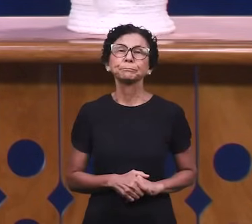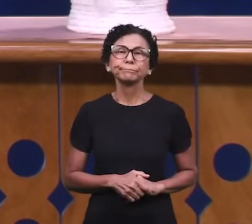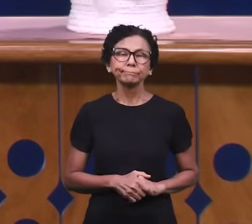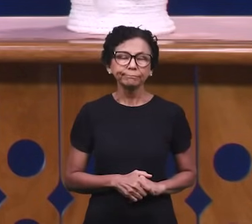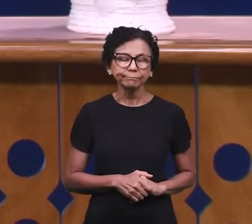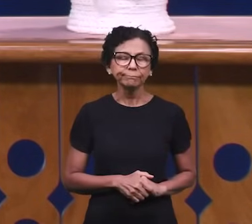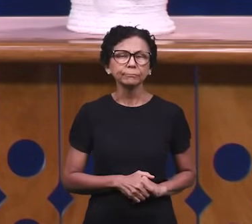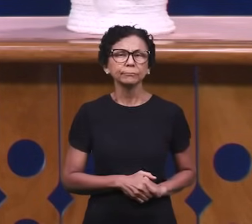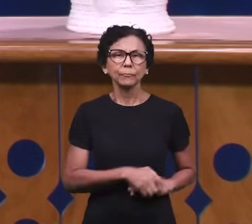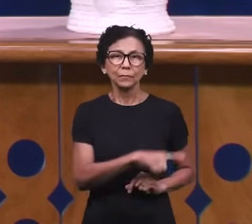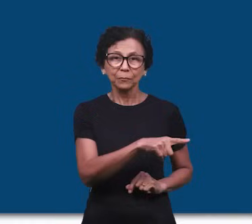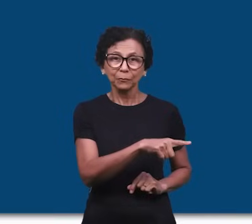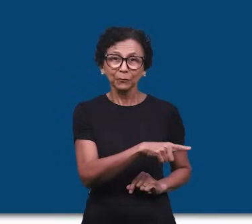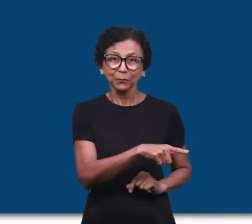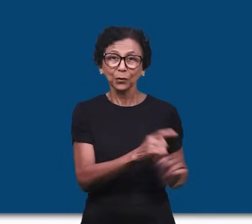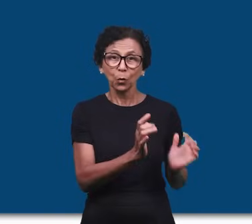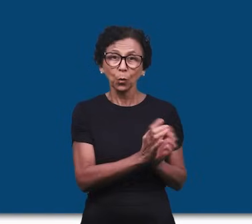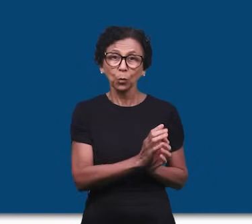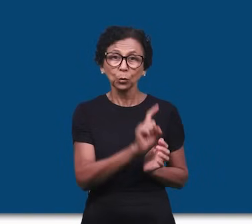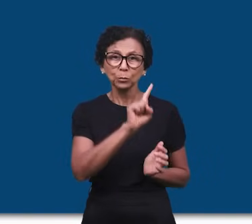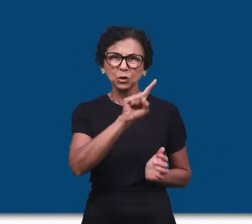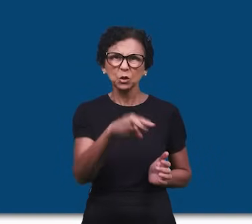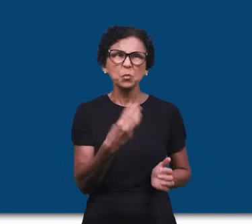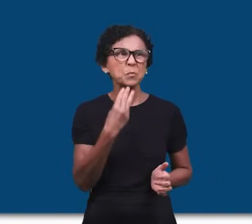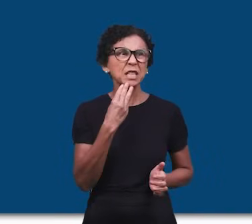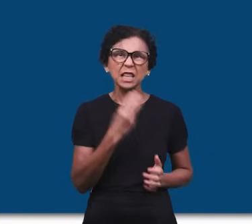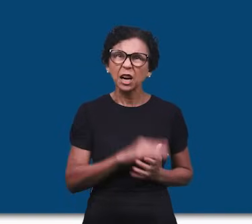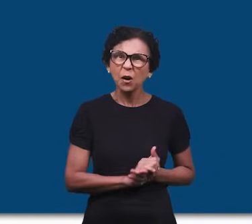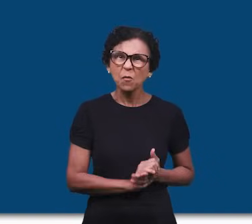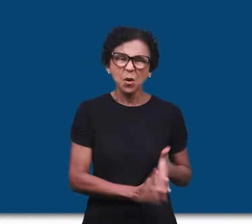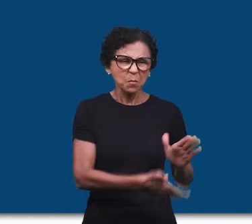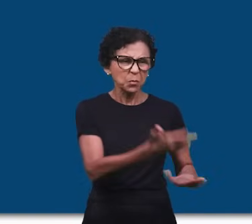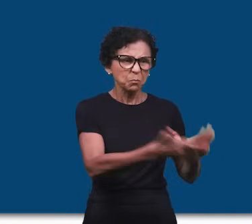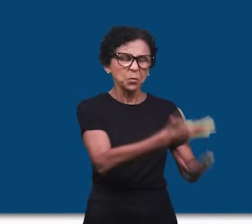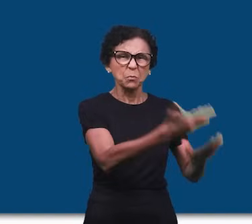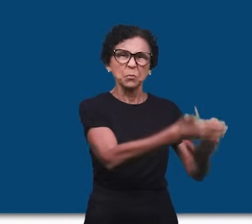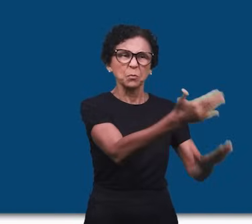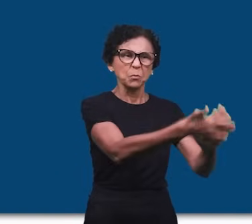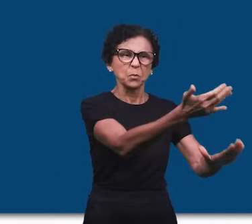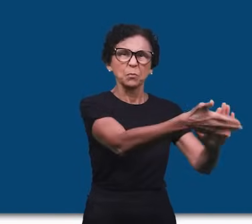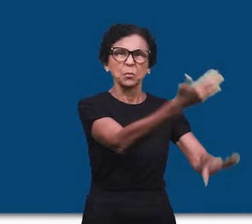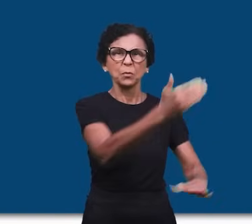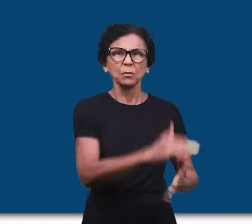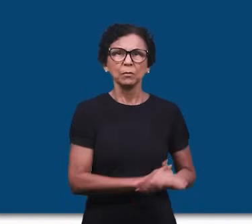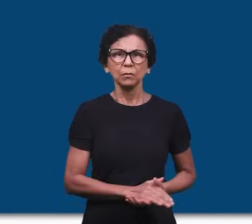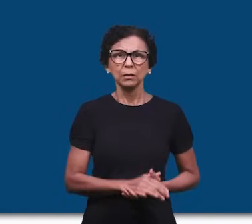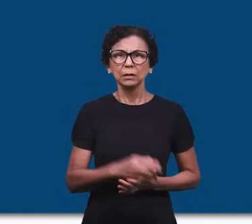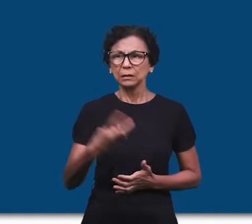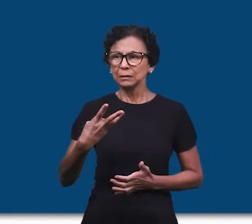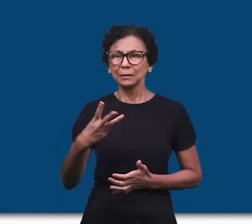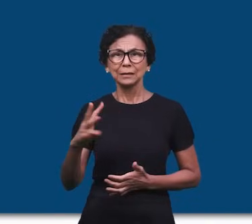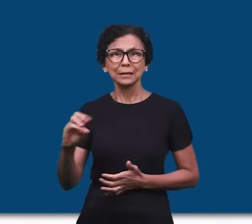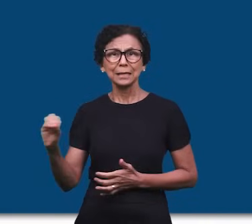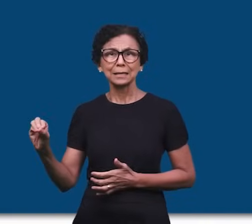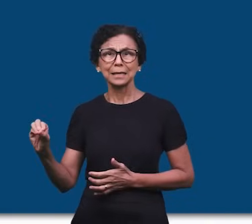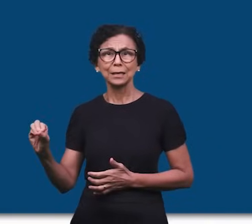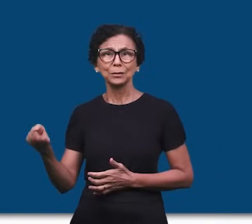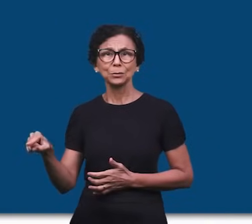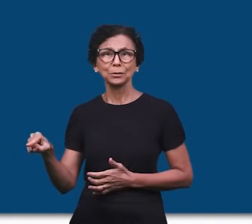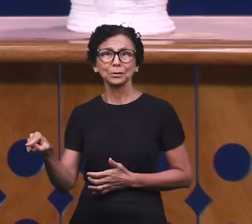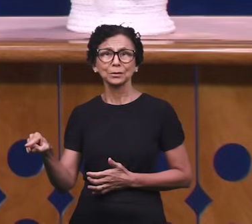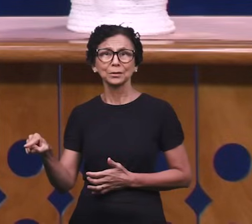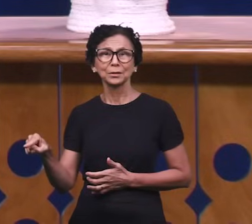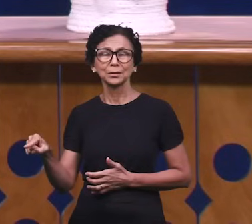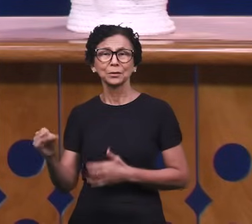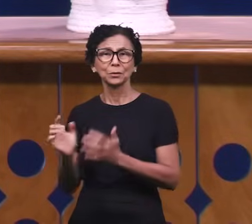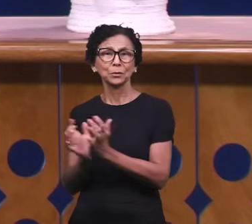de Judá e fugiram os etípes." Eles fugiram, ó, o exército de 1 milhão fugiu. Fugiu contra 300? Sim, contra